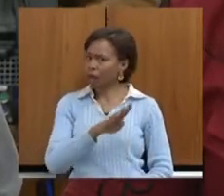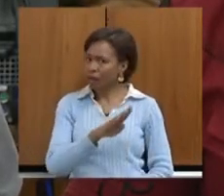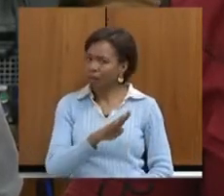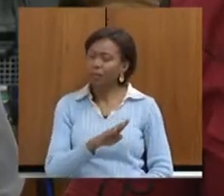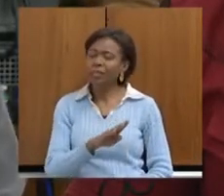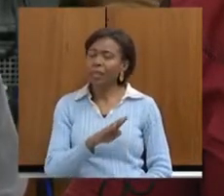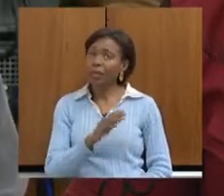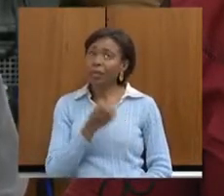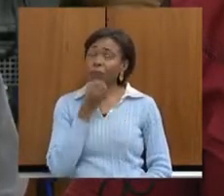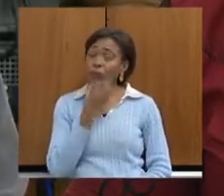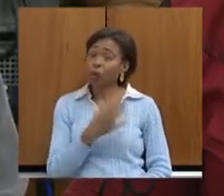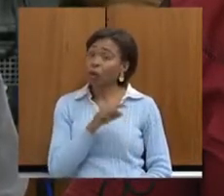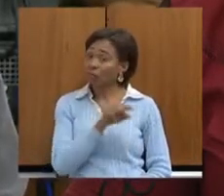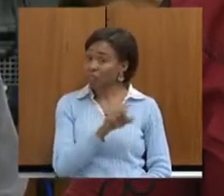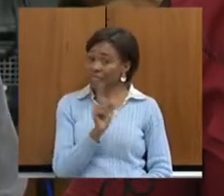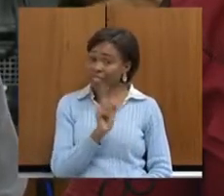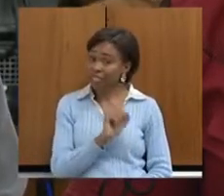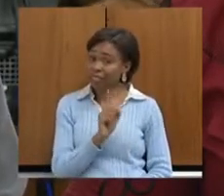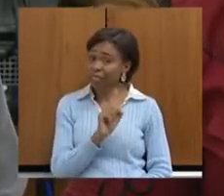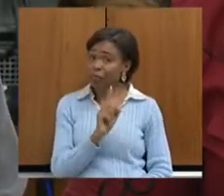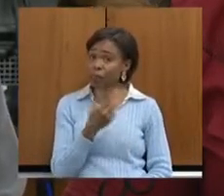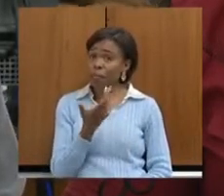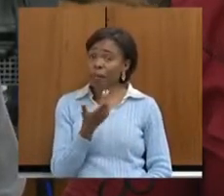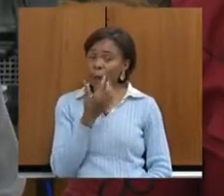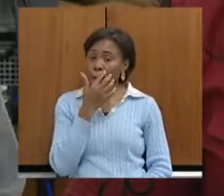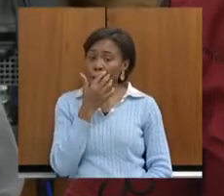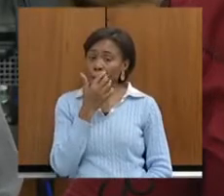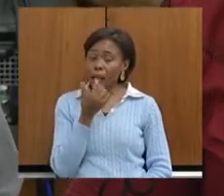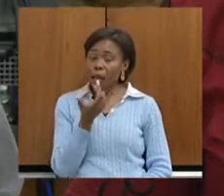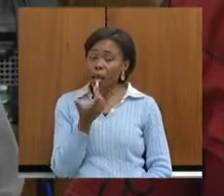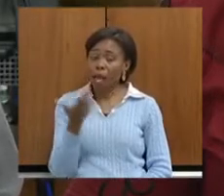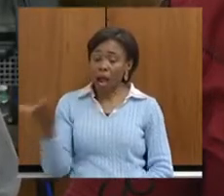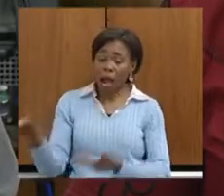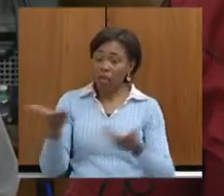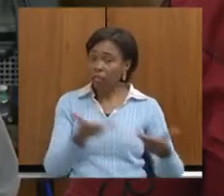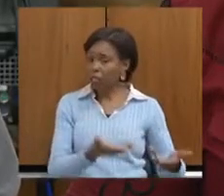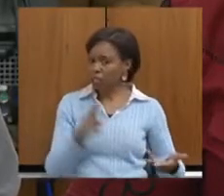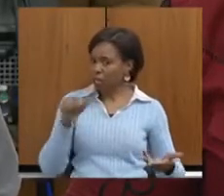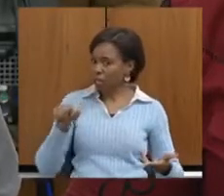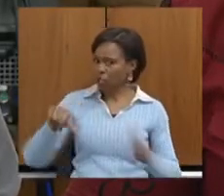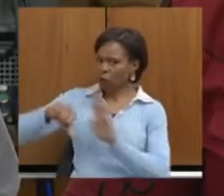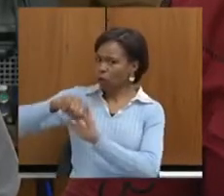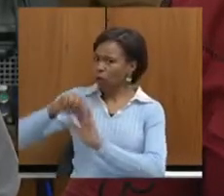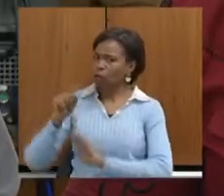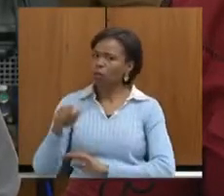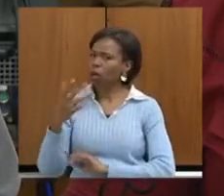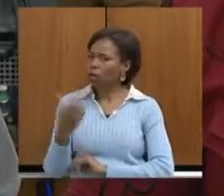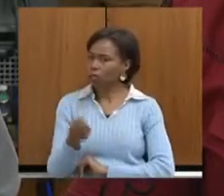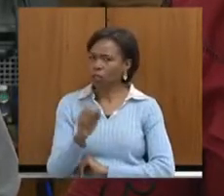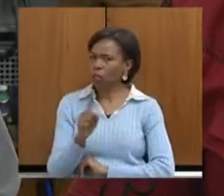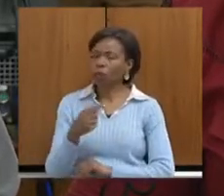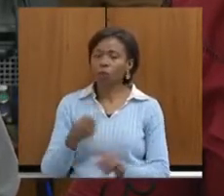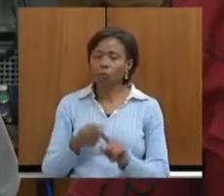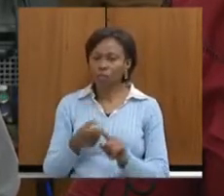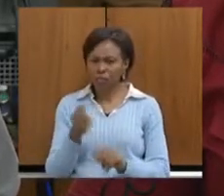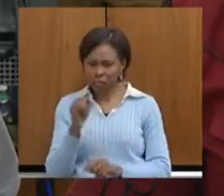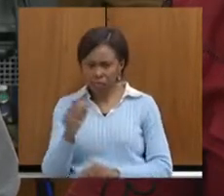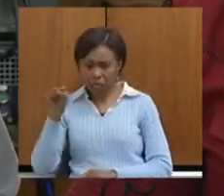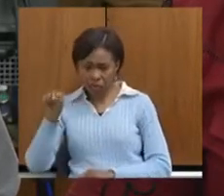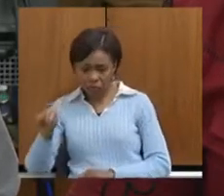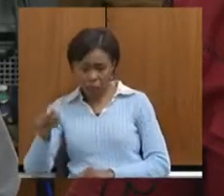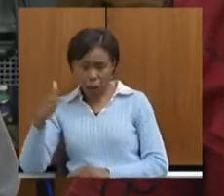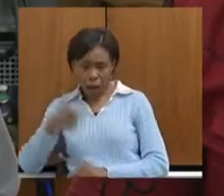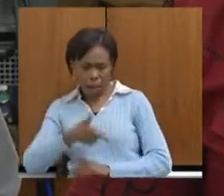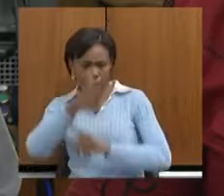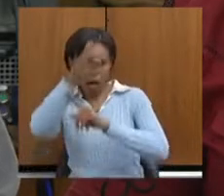então e isso é muito ruim ainda bem que a piaba não no trás né o criminoso na mesa